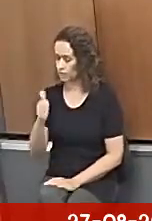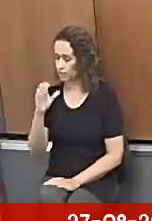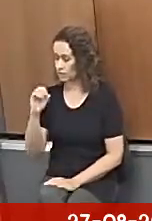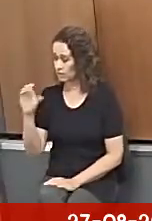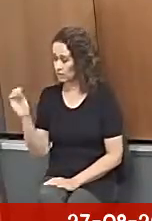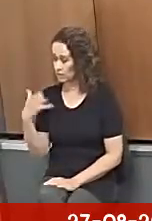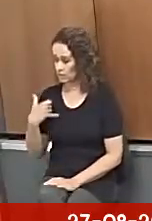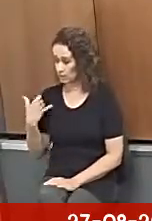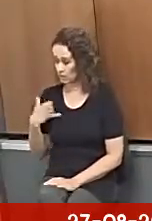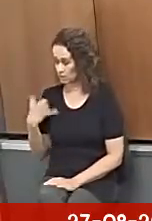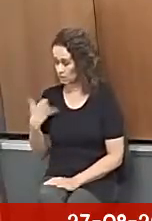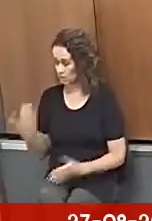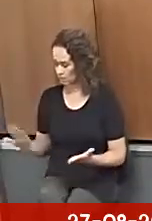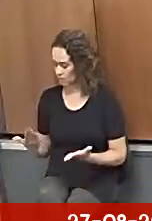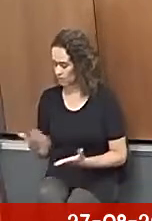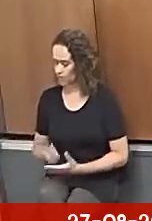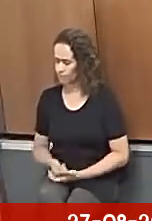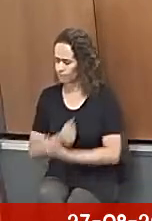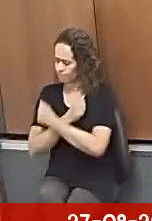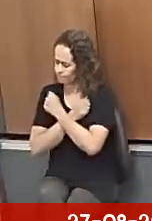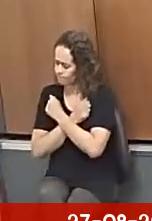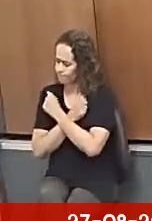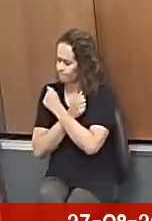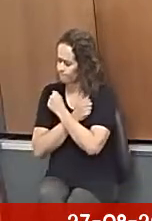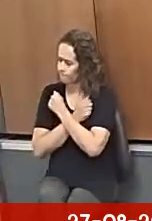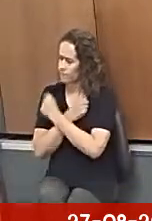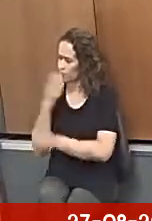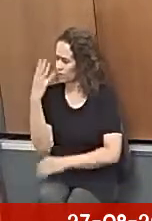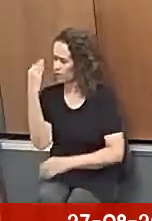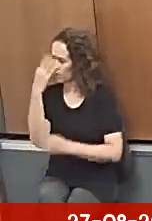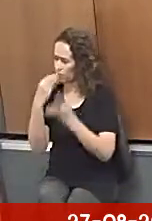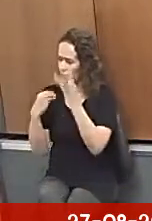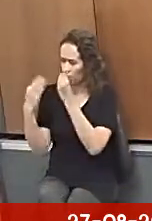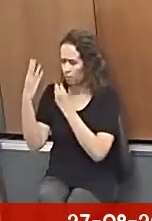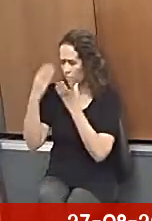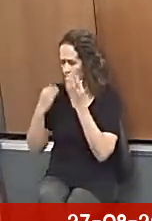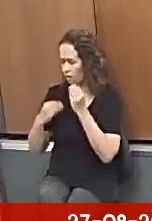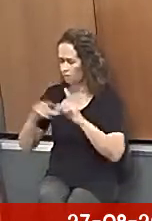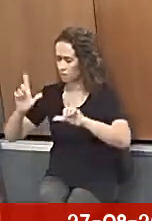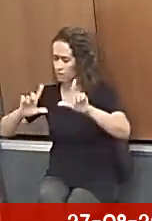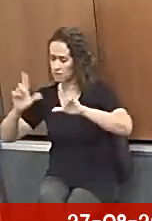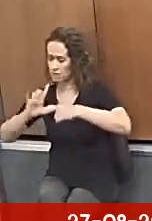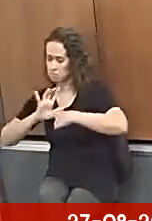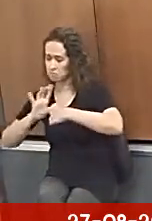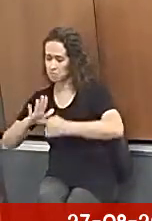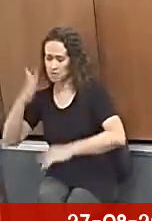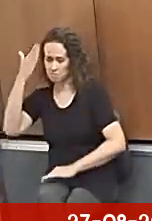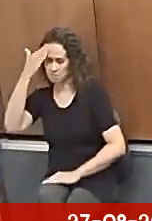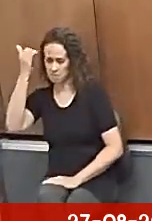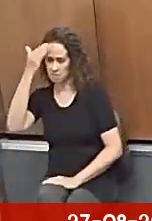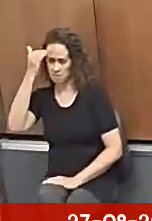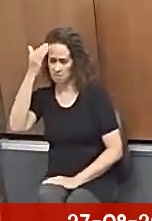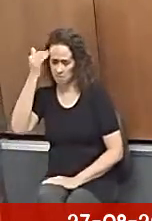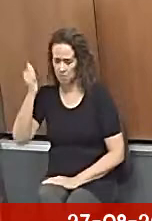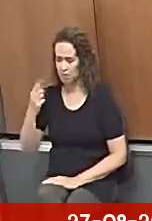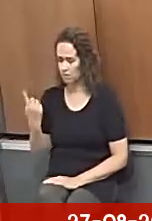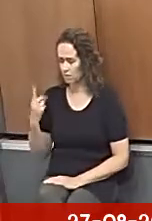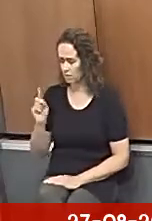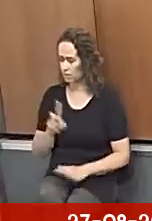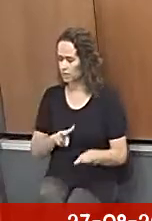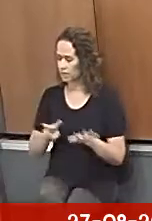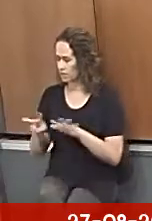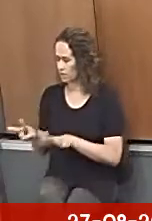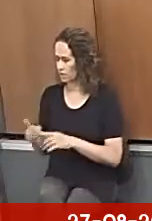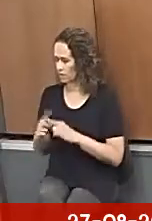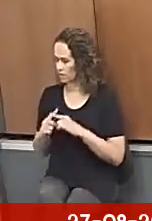miraci foi muito abraçada muito fotografado e saiu na televisão e ficou famosa nesses nesta última semana mas